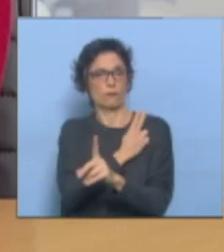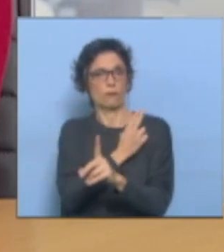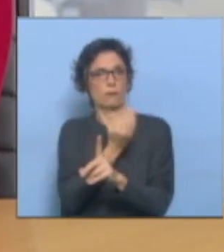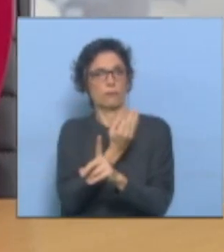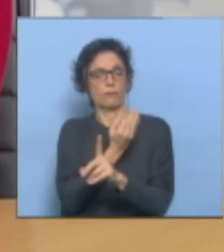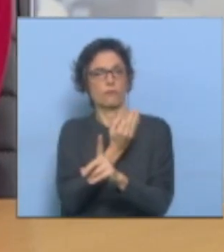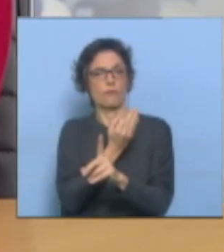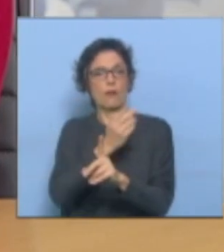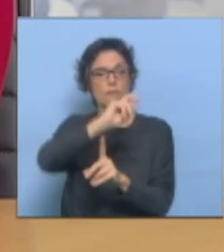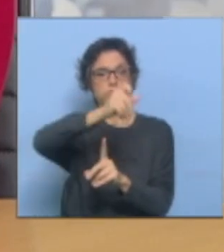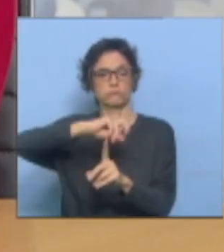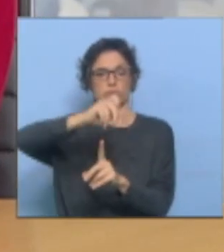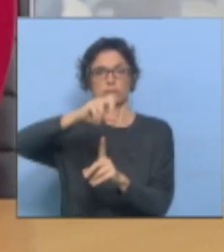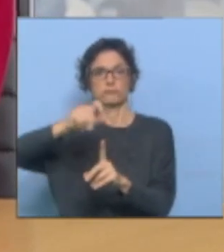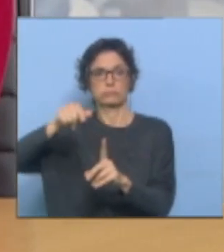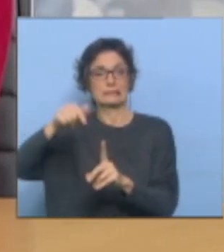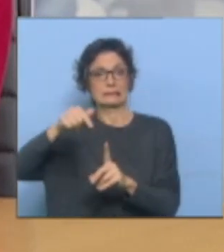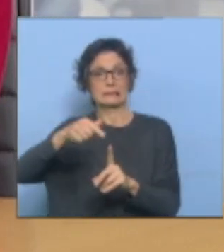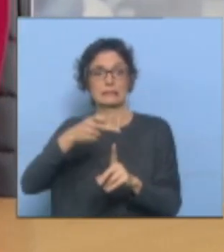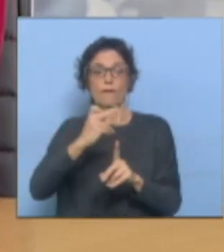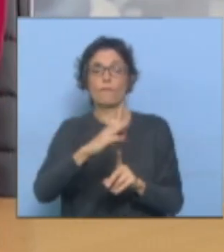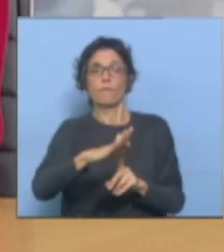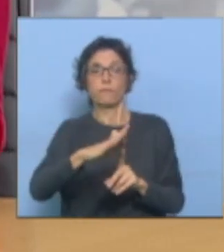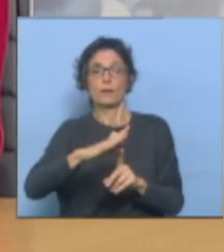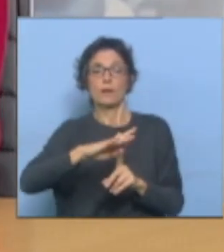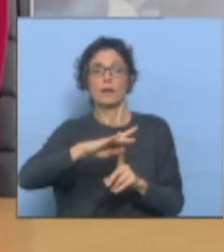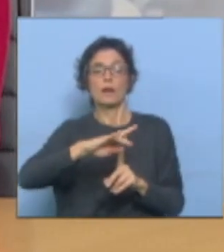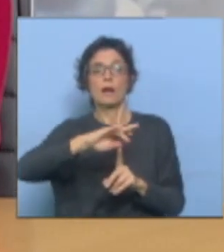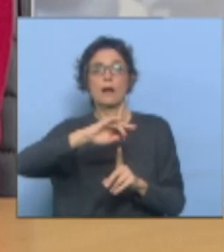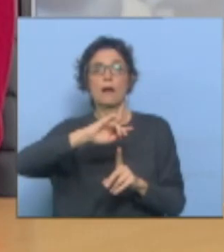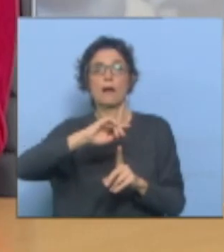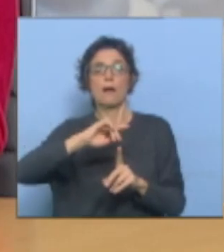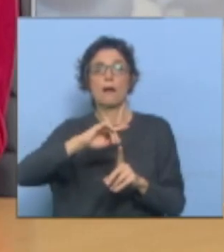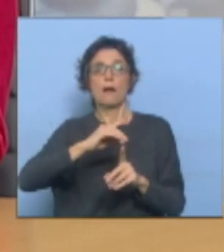realiza-se numa localidade onde está há 3 anos, o que permite depois também, durante esses 3 anos,